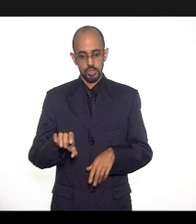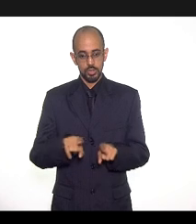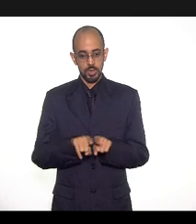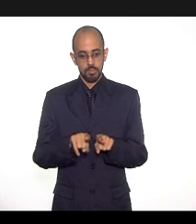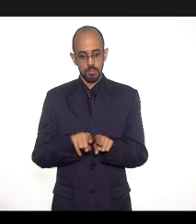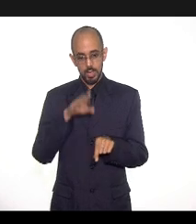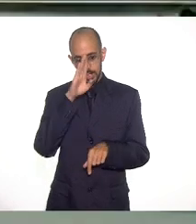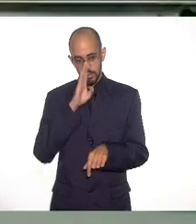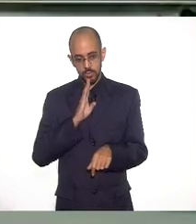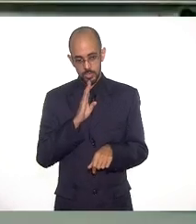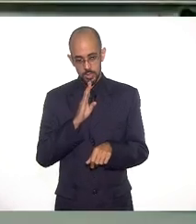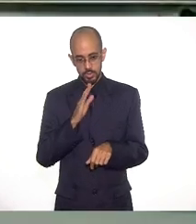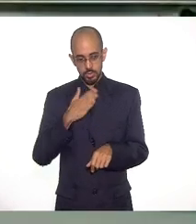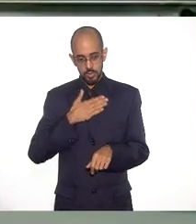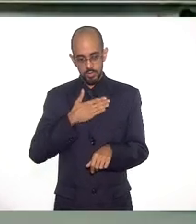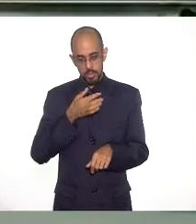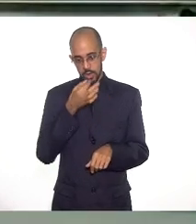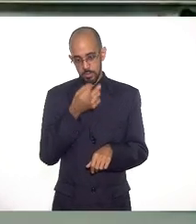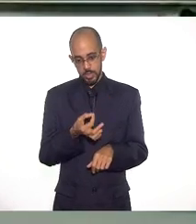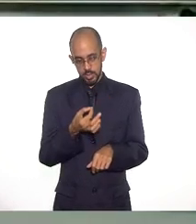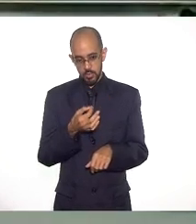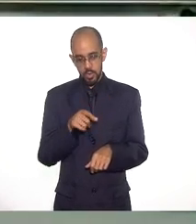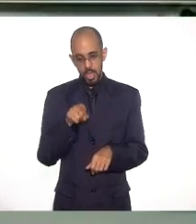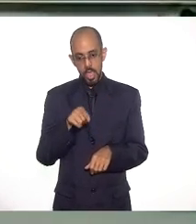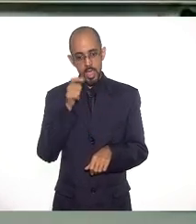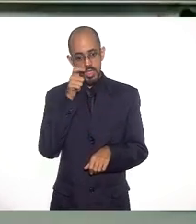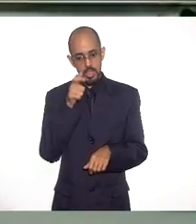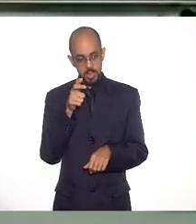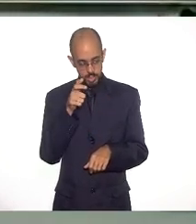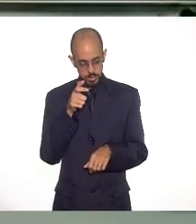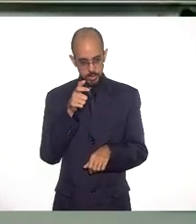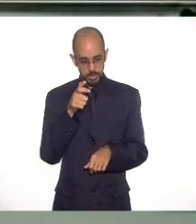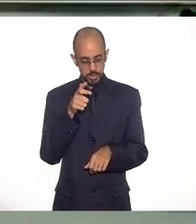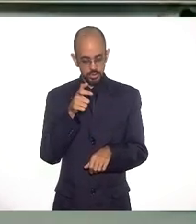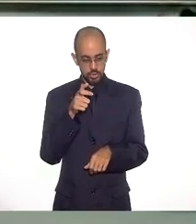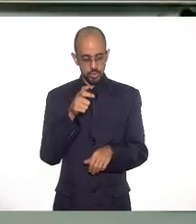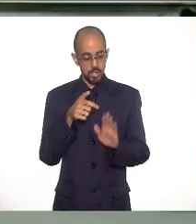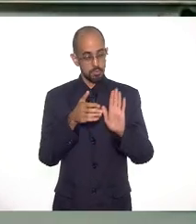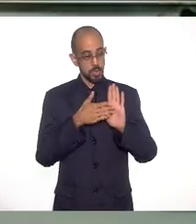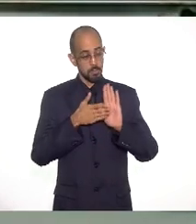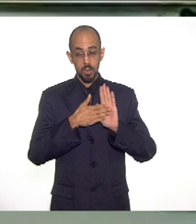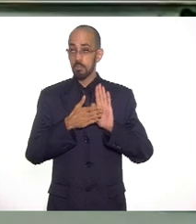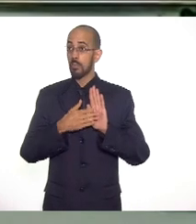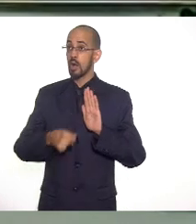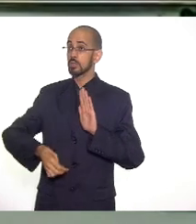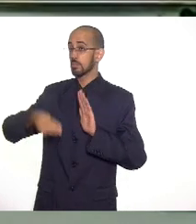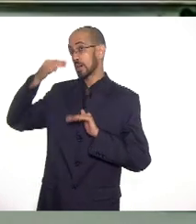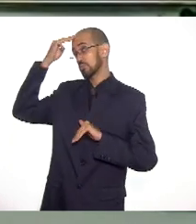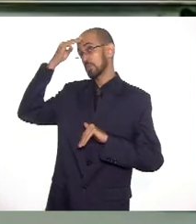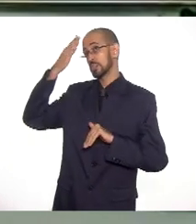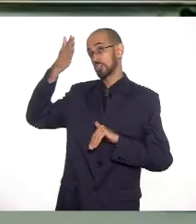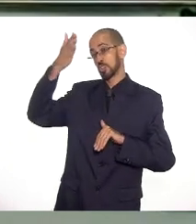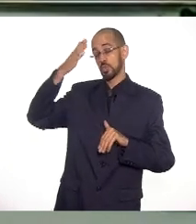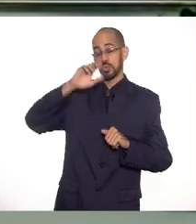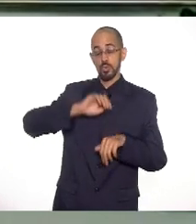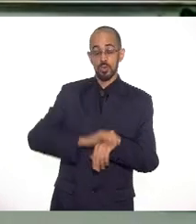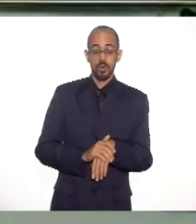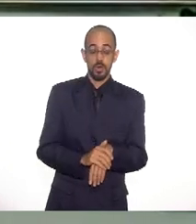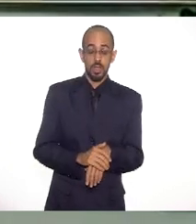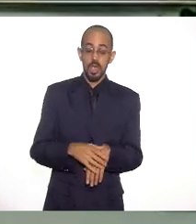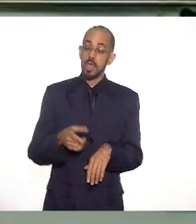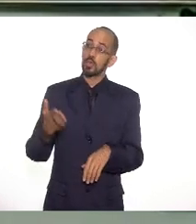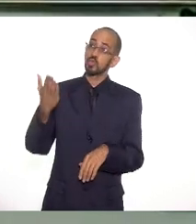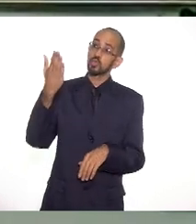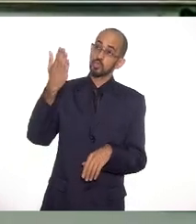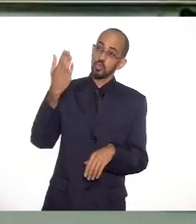achava interessante, deputado Márcio Pacheco, e queria propor que o senhor